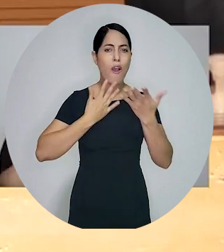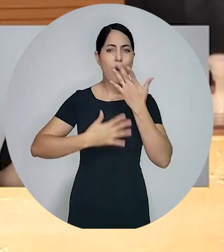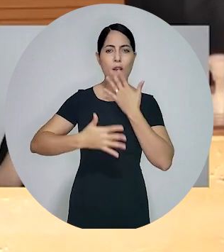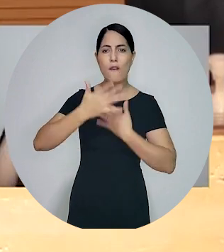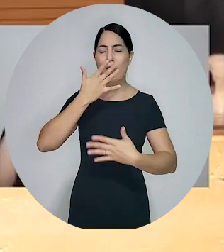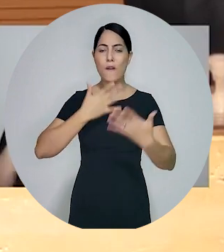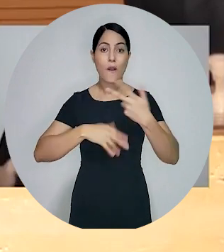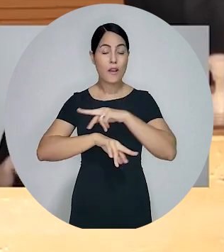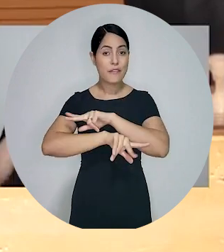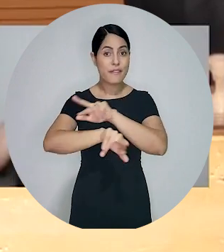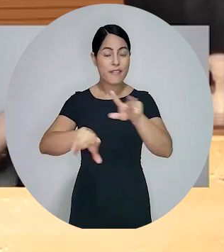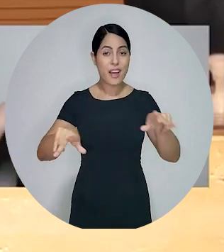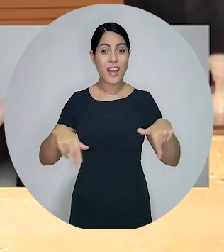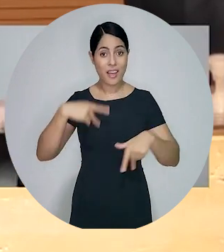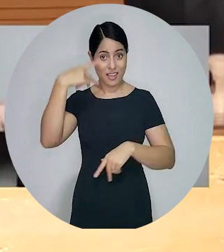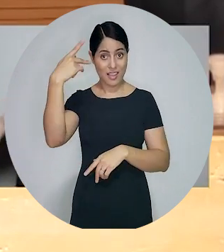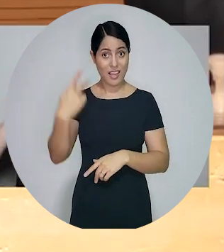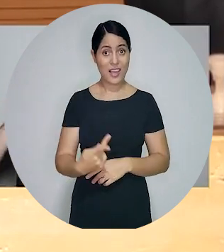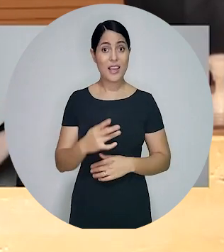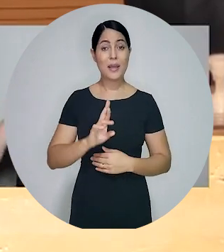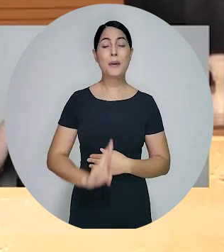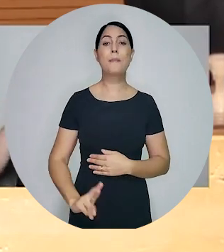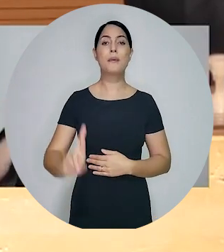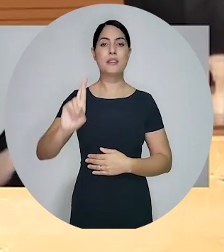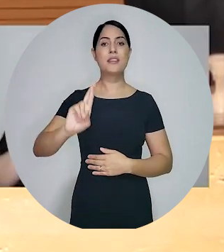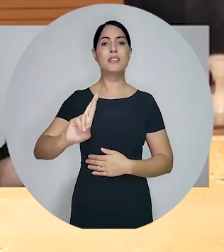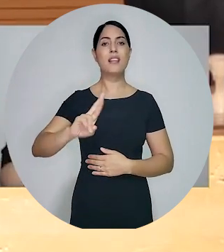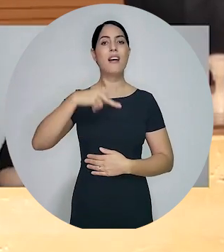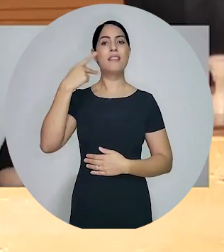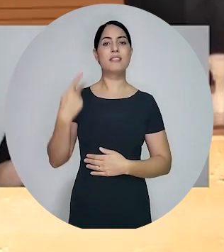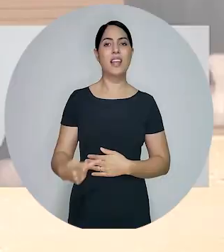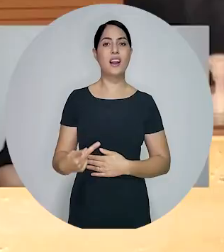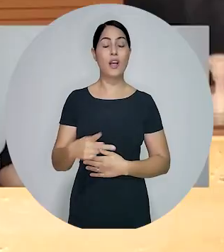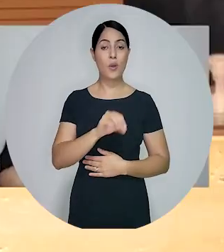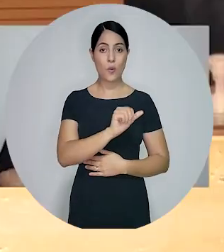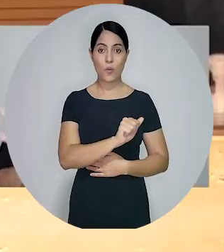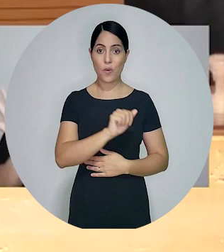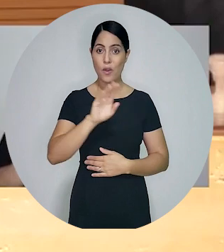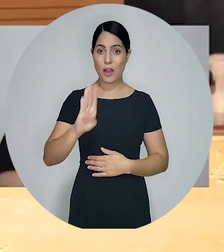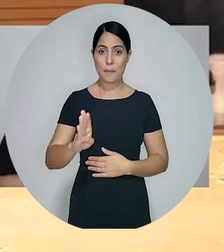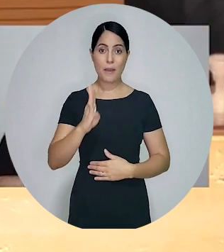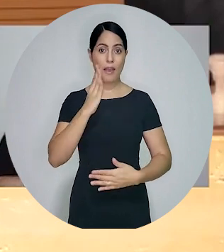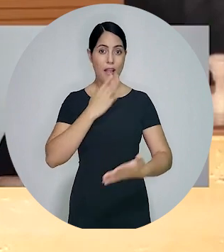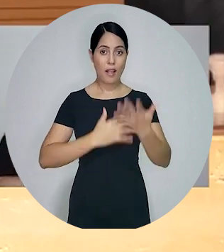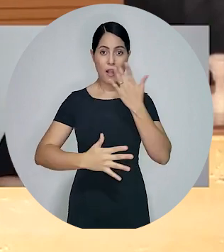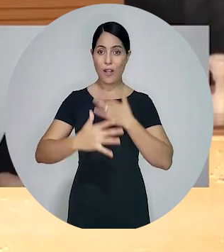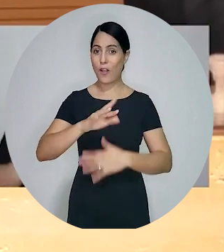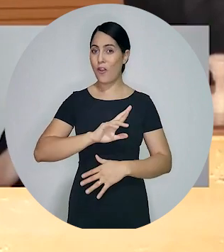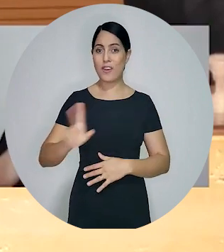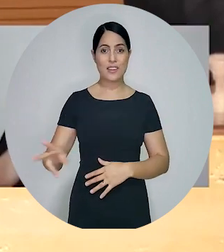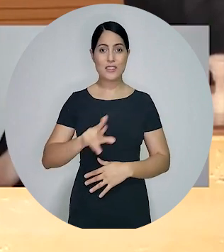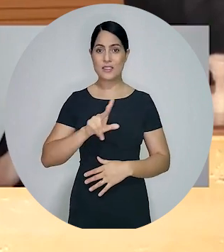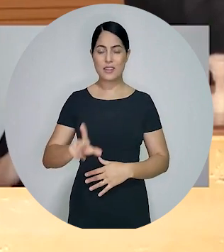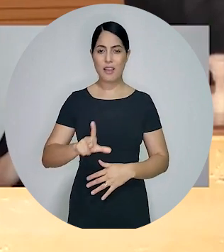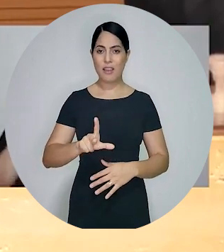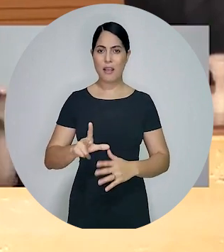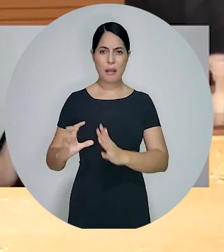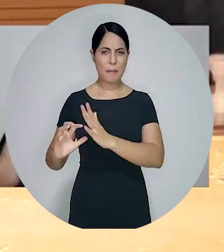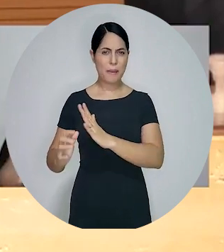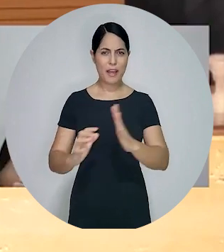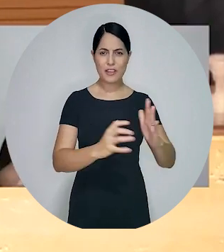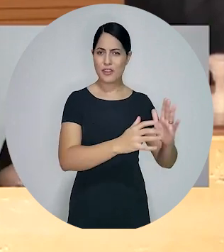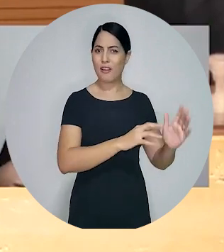gêneros, pudesse ser aqui representada na casa que é dela. A OAB agora não tem mais cor, não tem